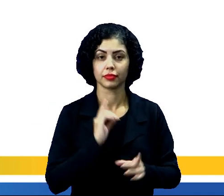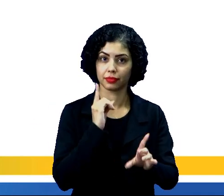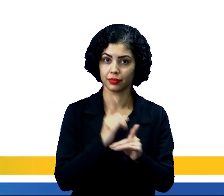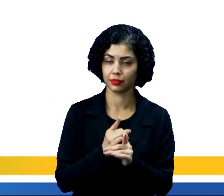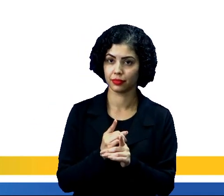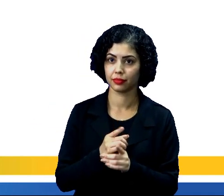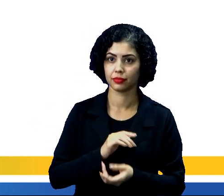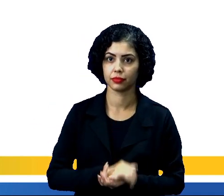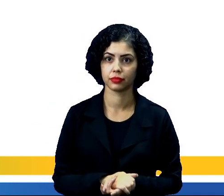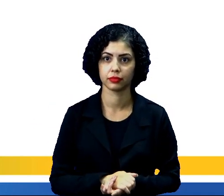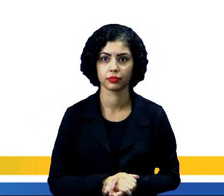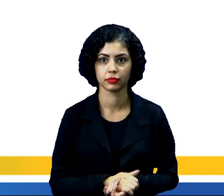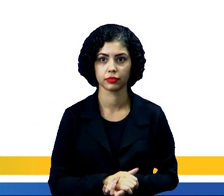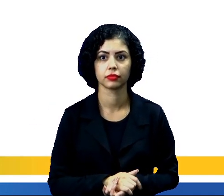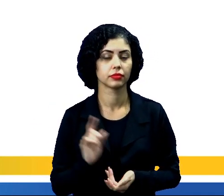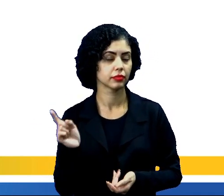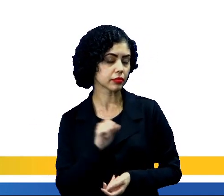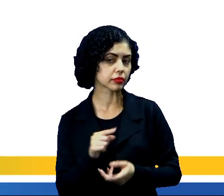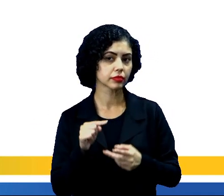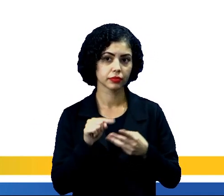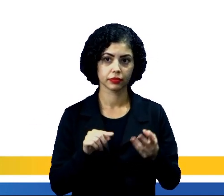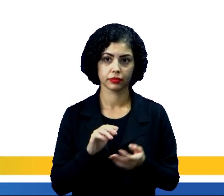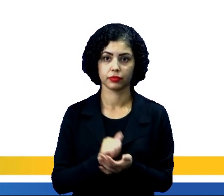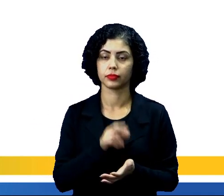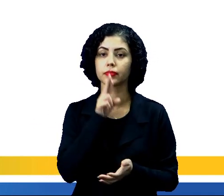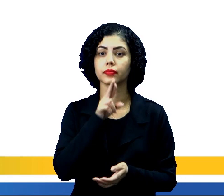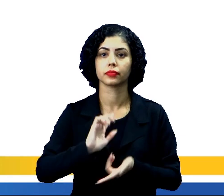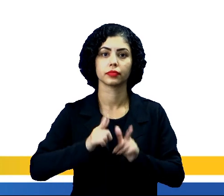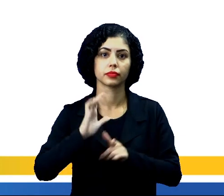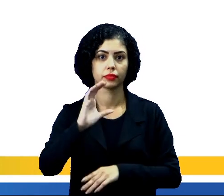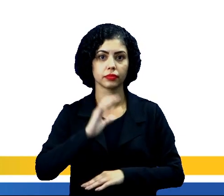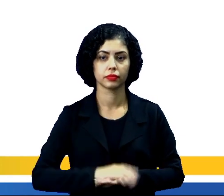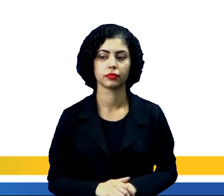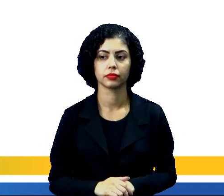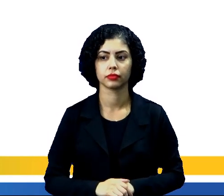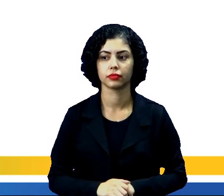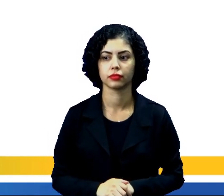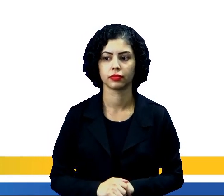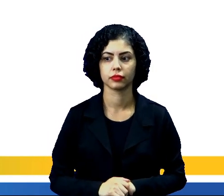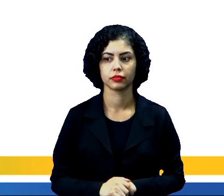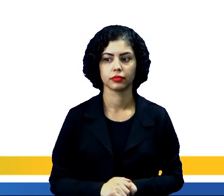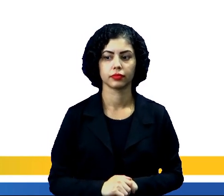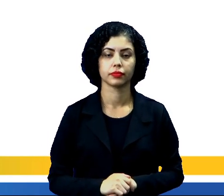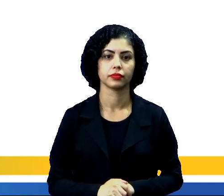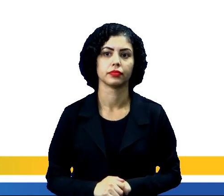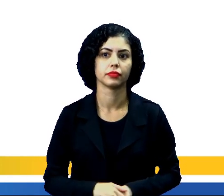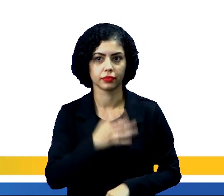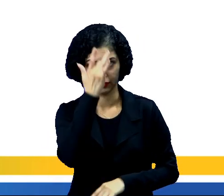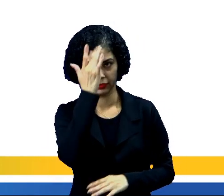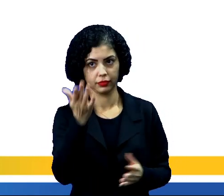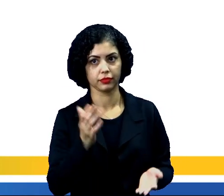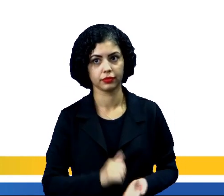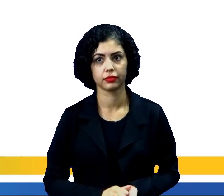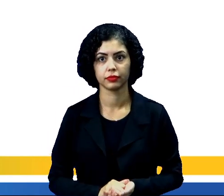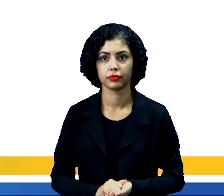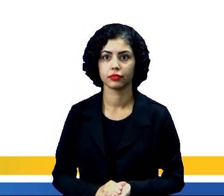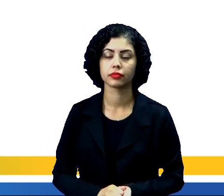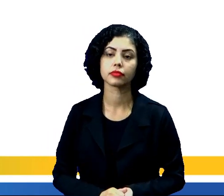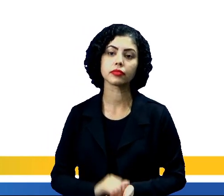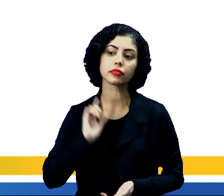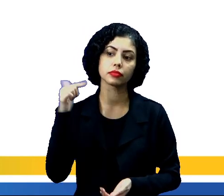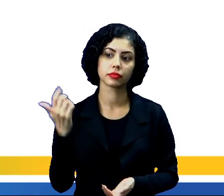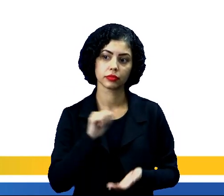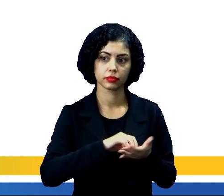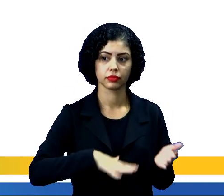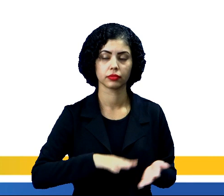Bingo! Basquetebol não e ginástica olímpica também não. Então, resposta certa, letra C, cricket, sinuca, golfe. Estava muito fácil, pelo amor de Deus. Temos